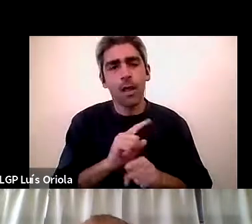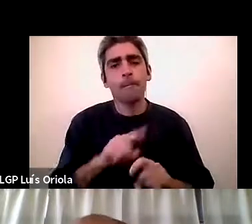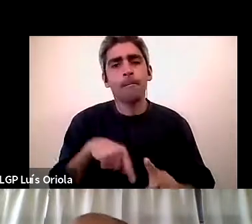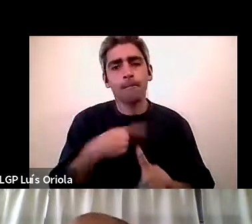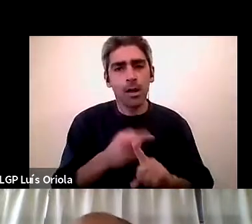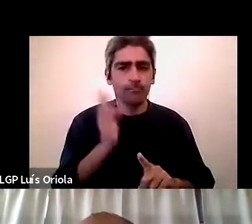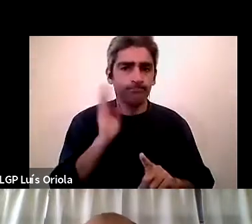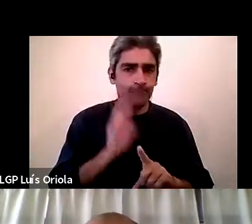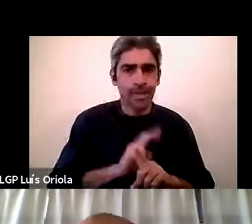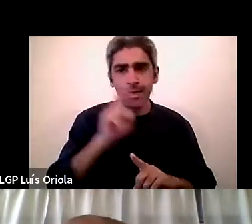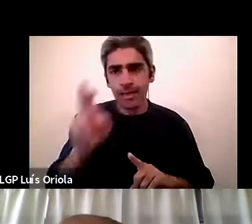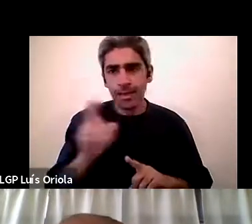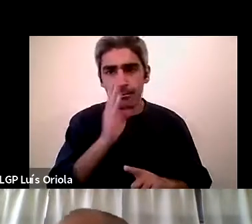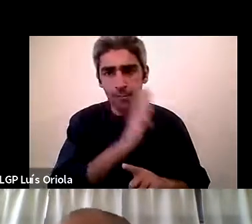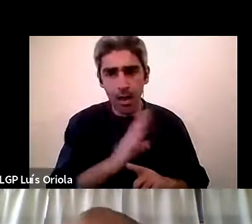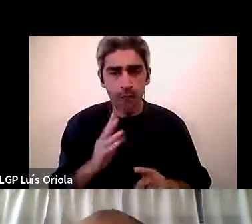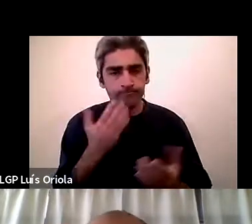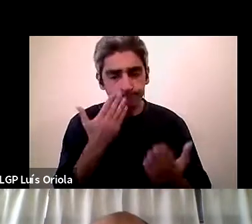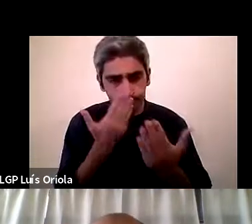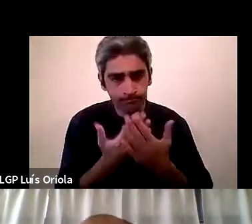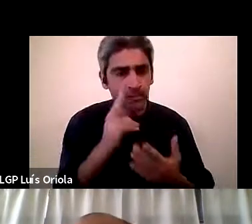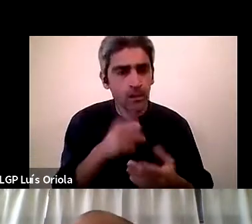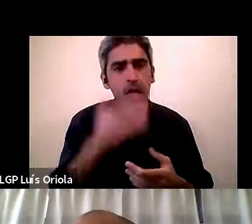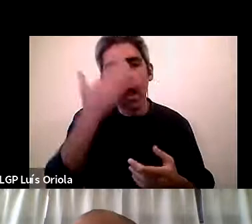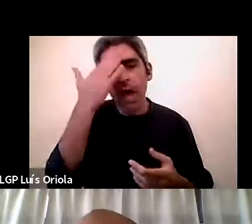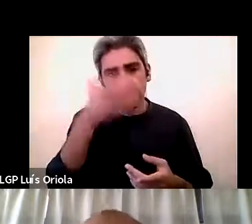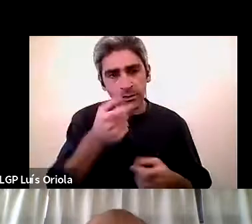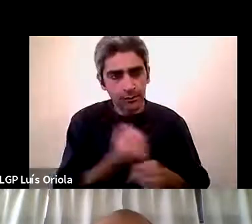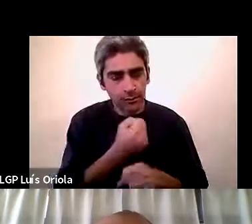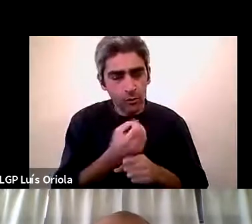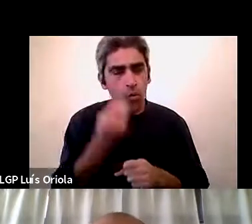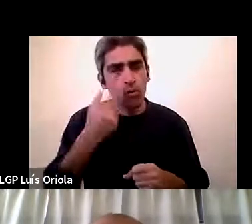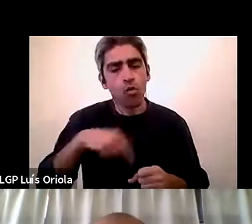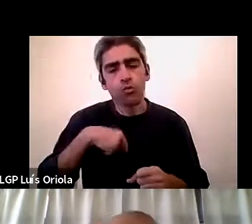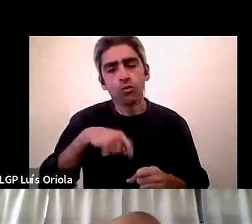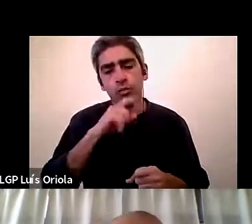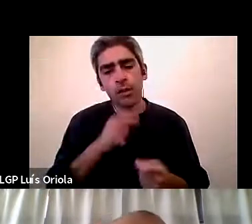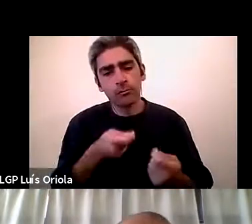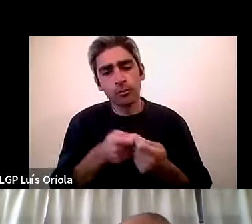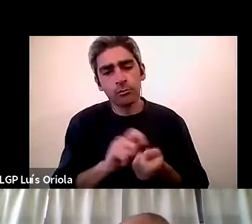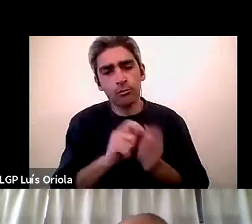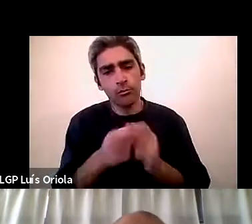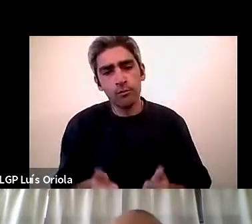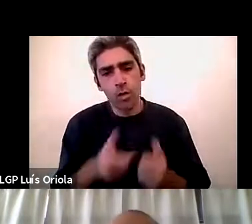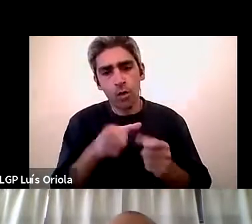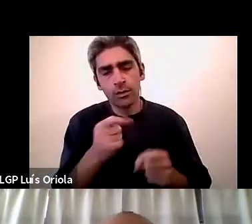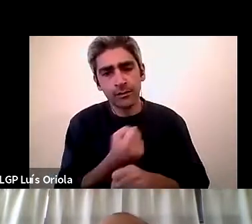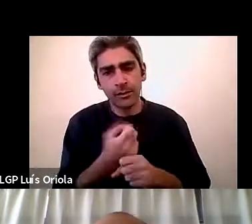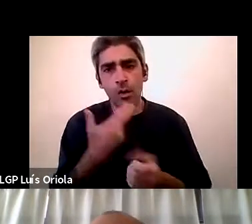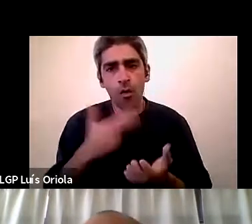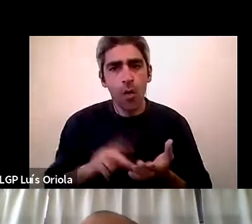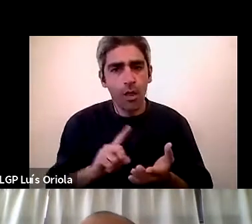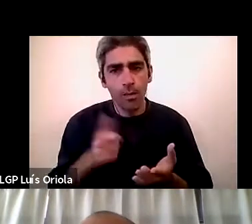e perguntar às pessoas o que é que elas acham do serviço e como é que nós podemos melhorar o serviço, não é de facto ainda uma